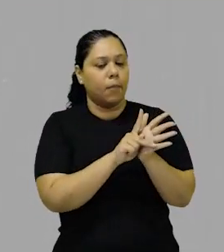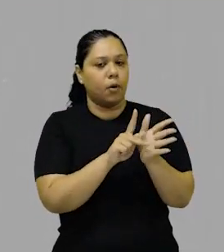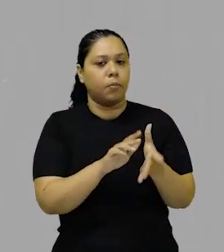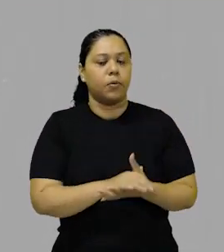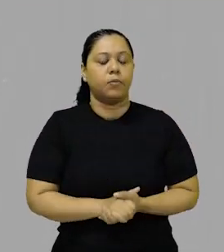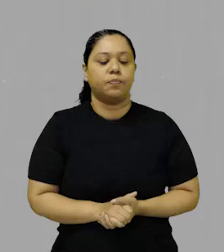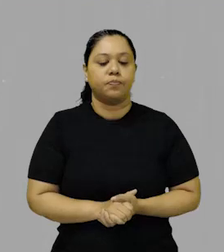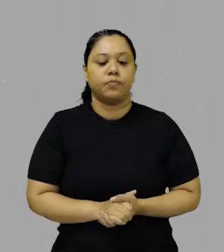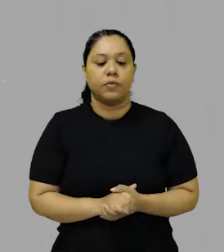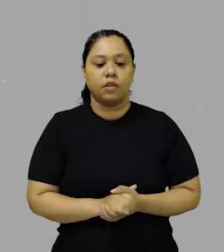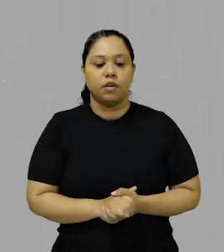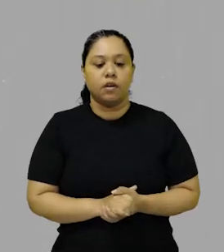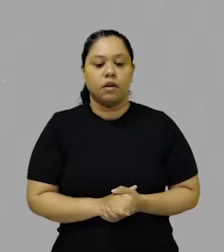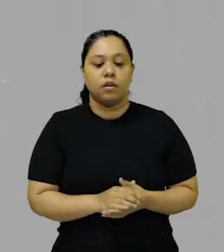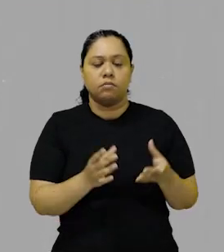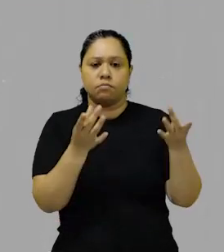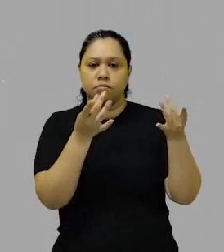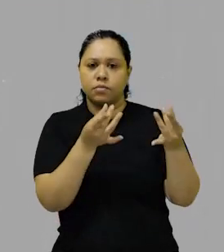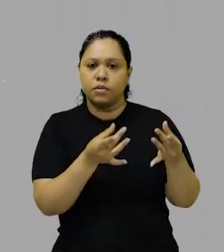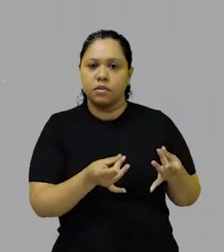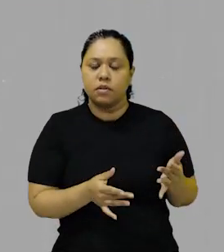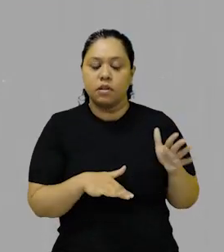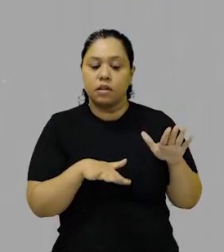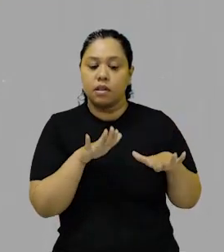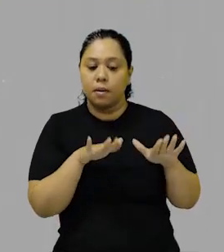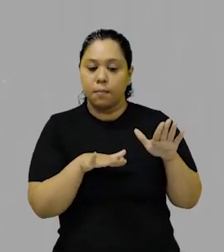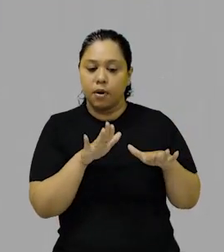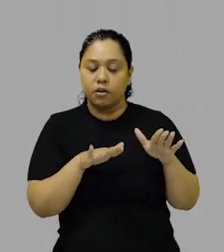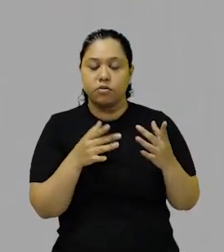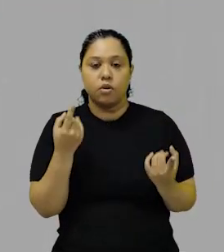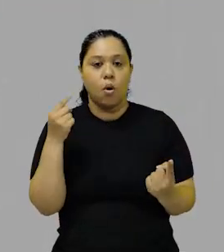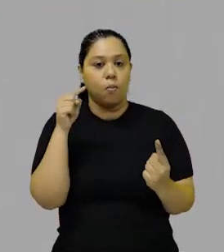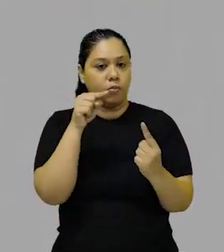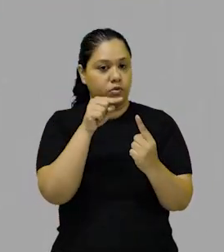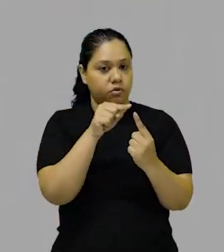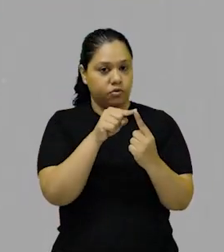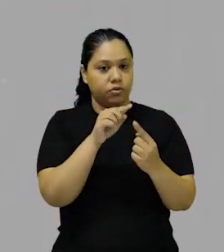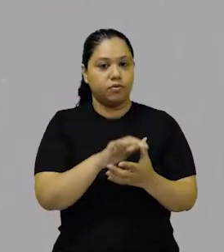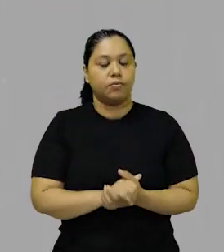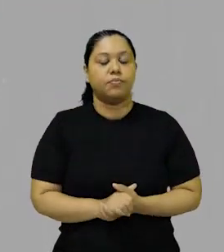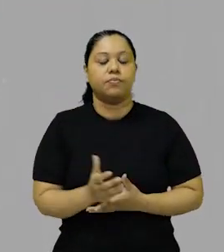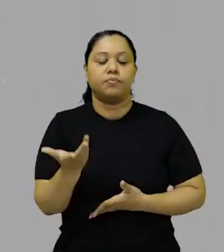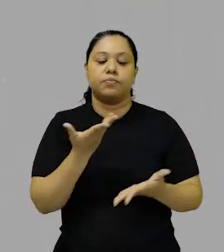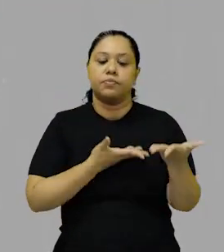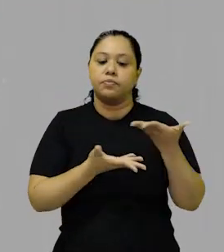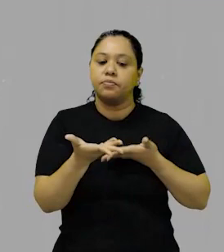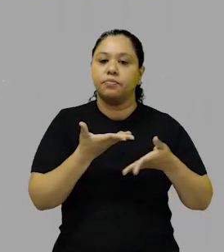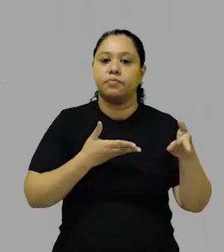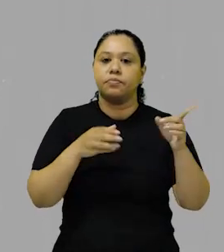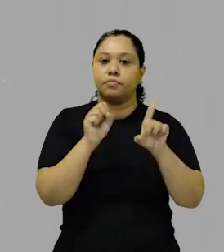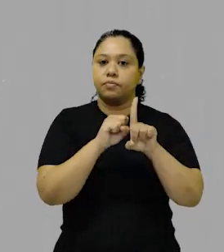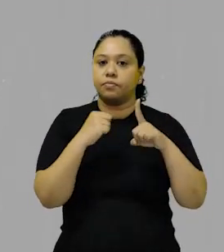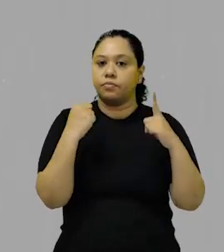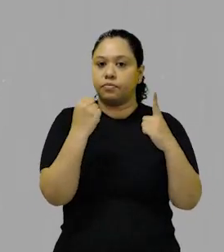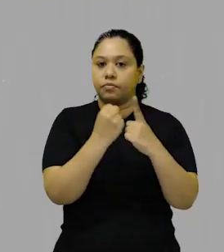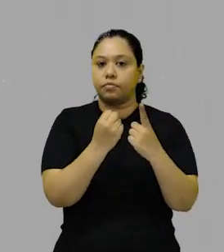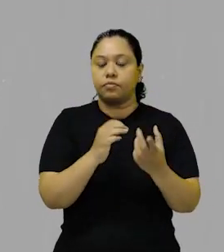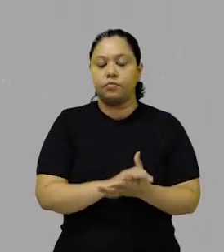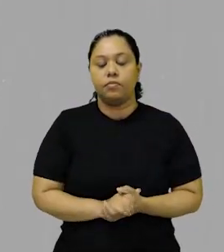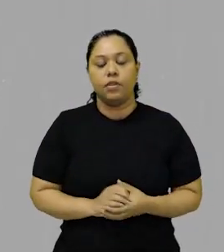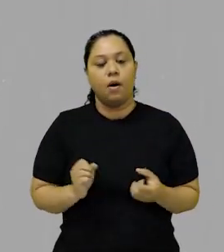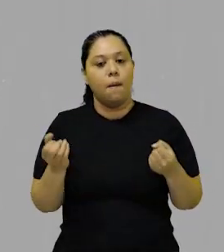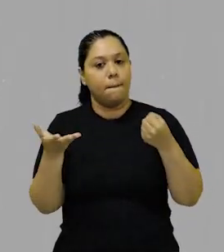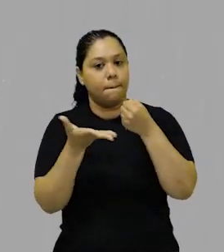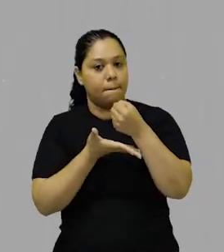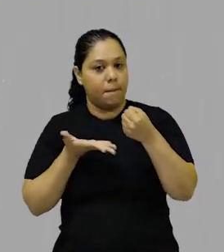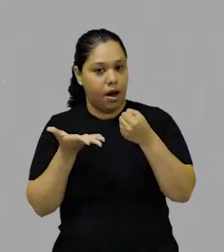essa especificidade, ela vai de acordo com o propósito da interação social. Então, é com base no